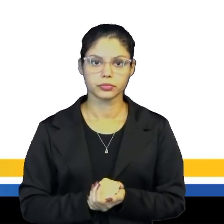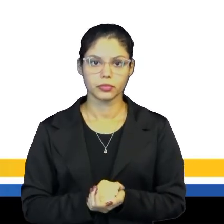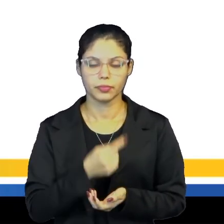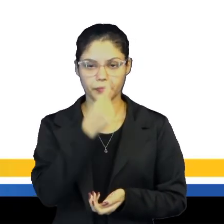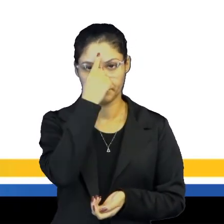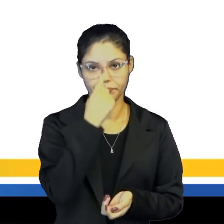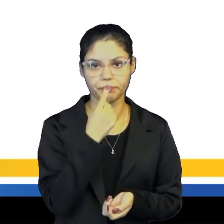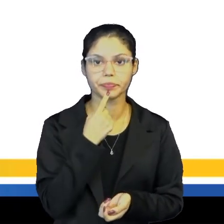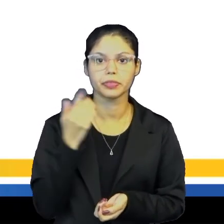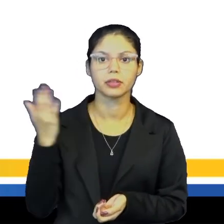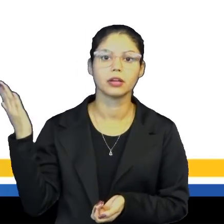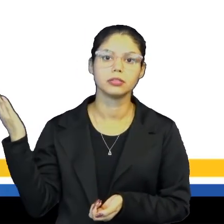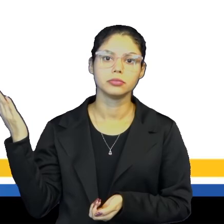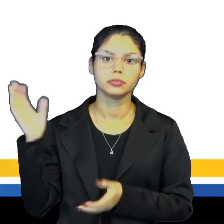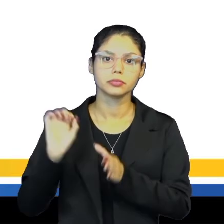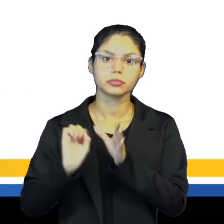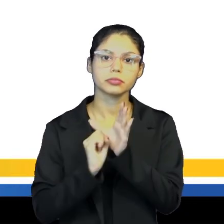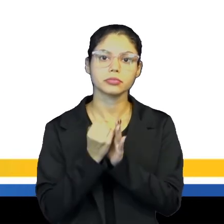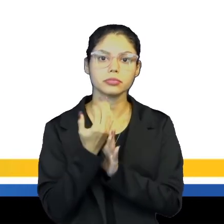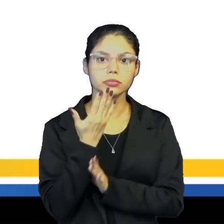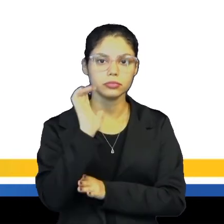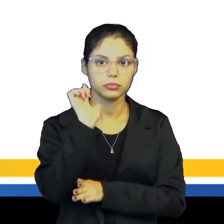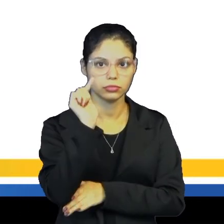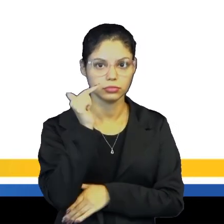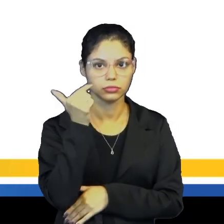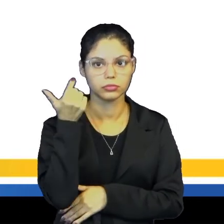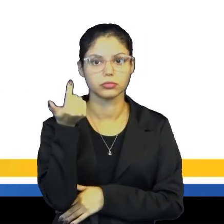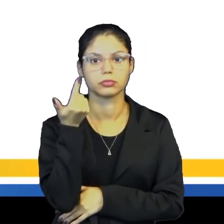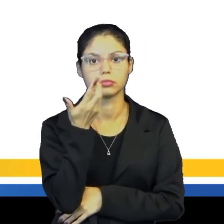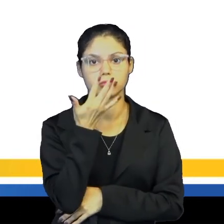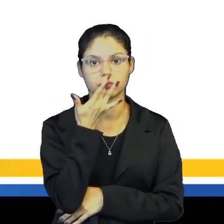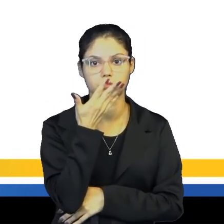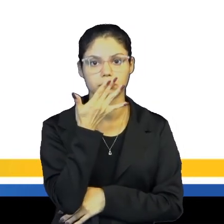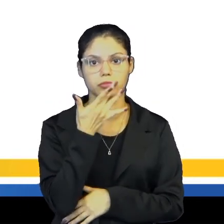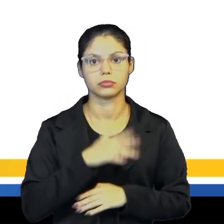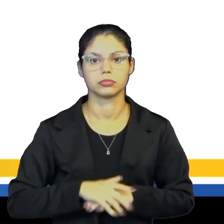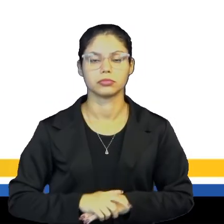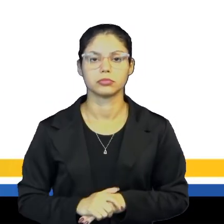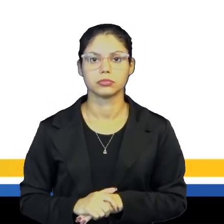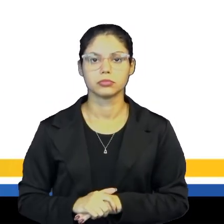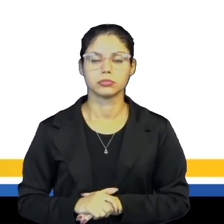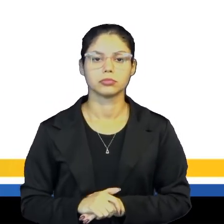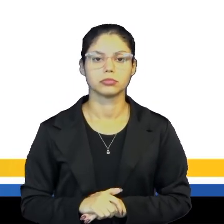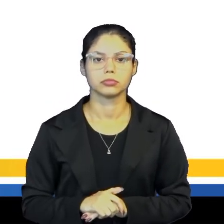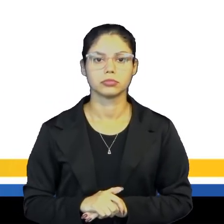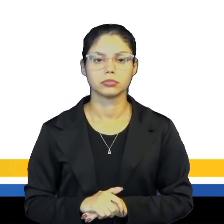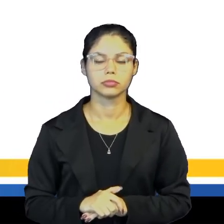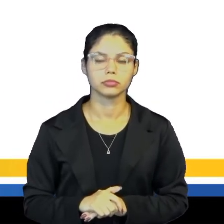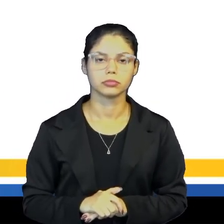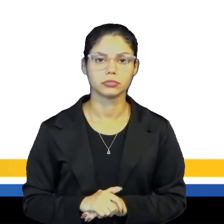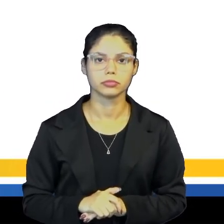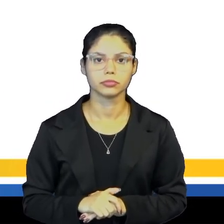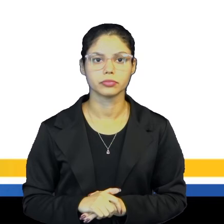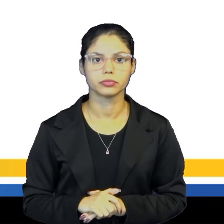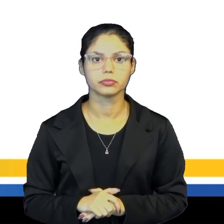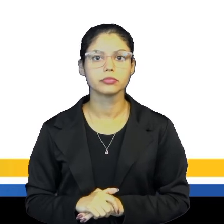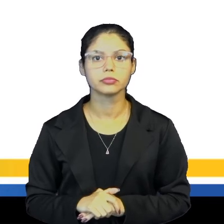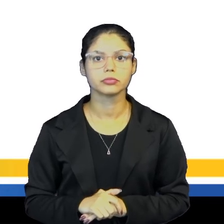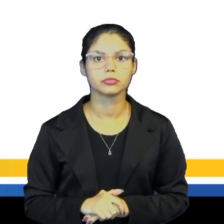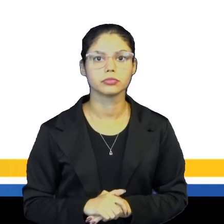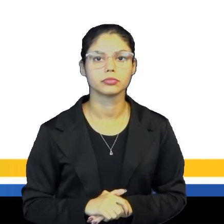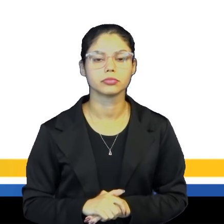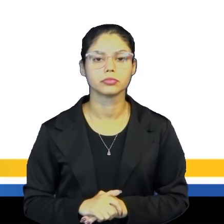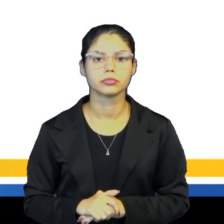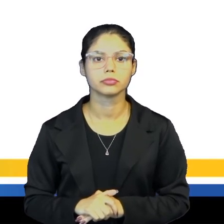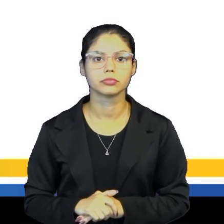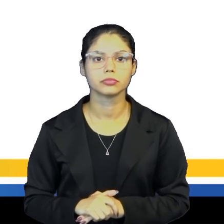vendo na imagem, dá origem a outros tipos de cores. Olha só que interessante, né?